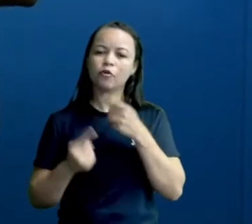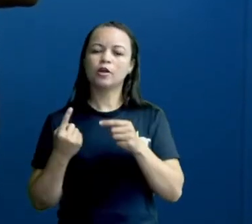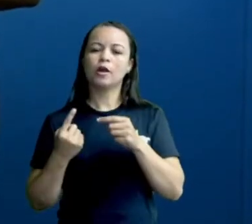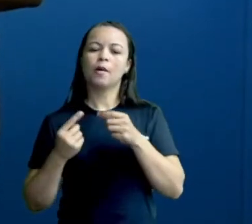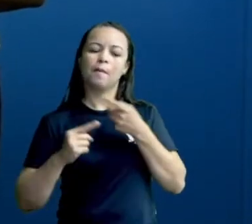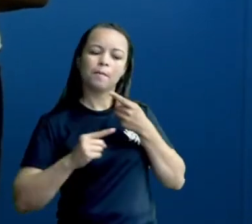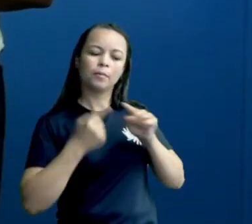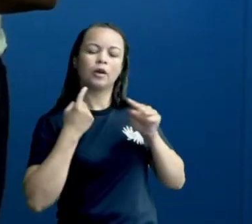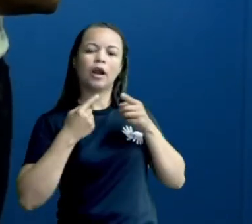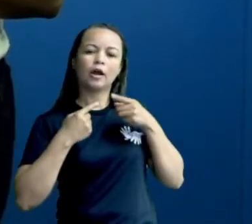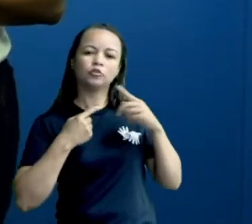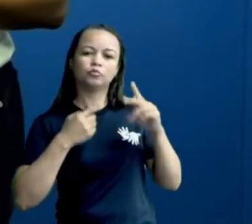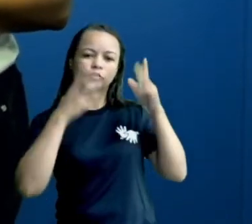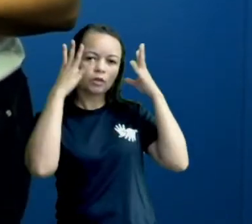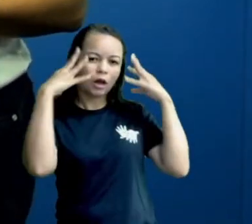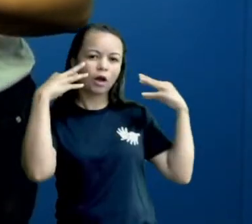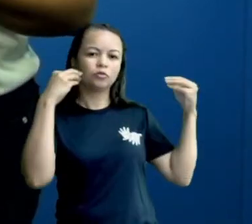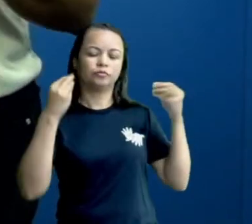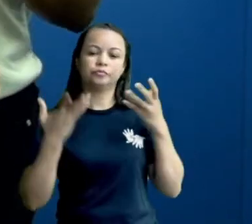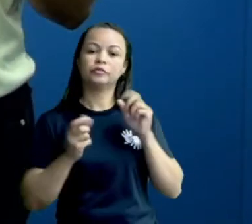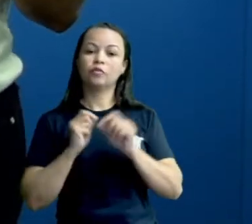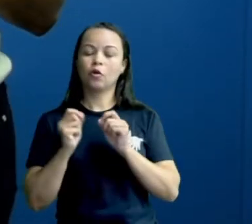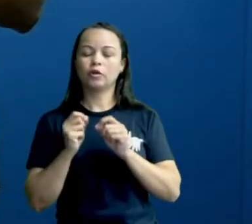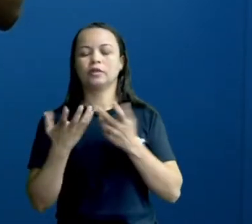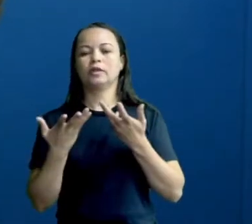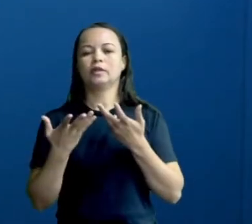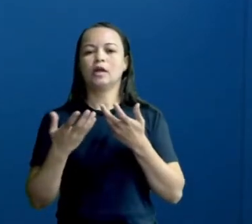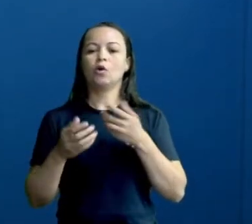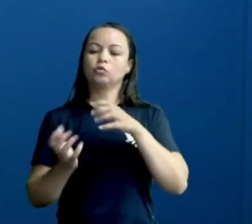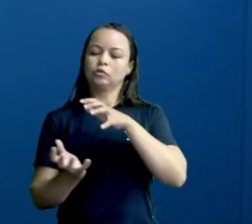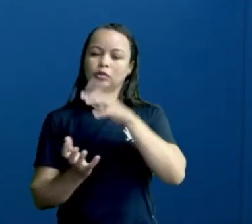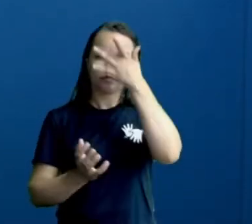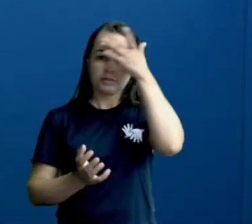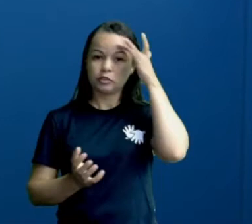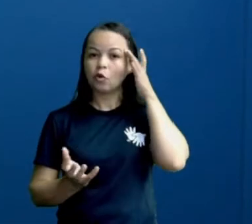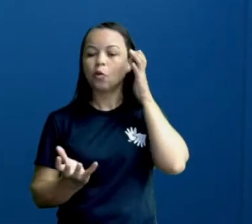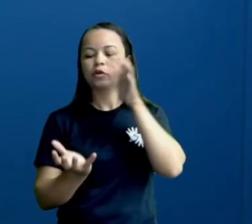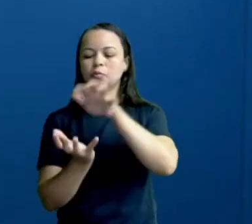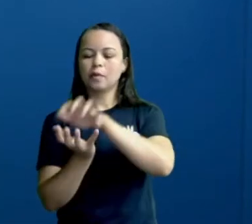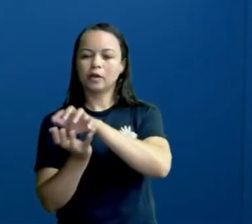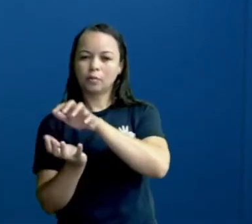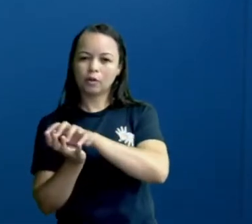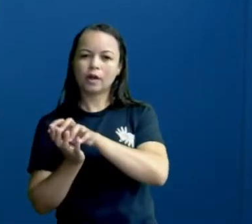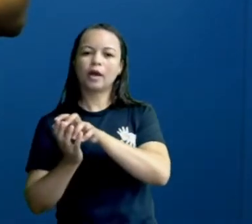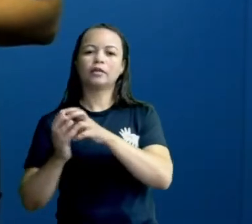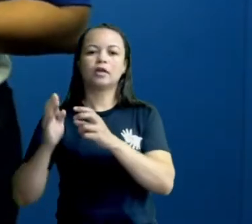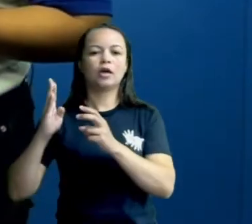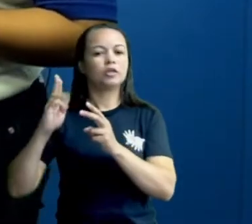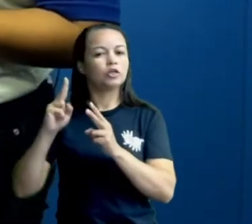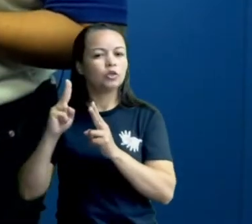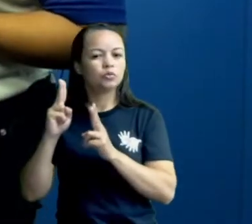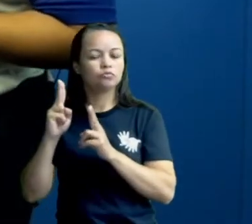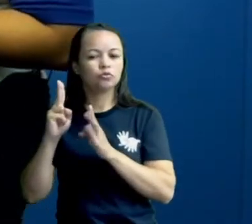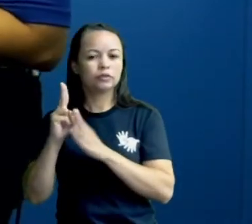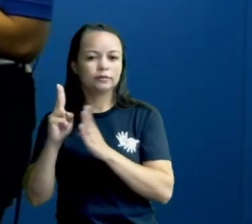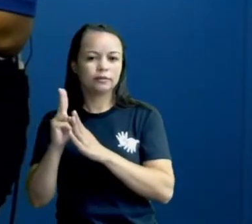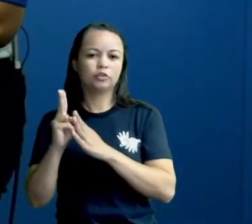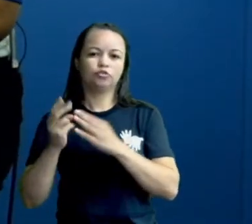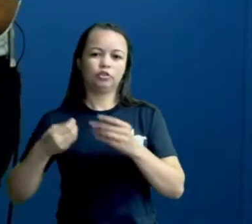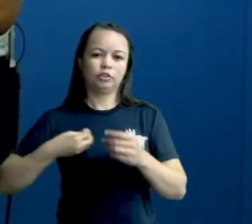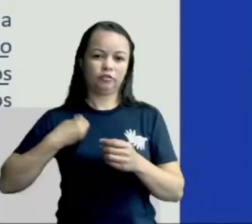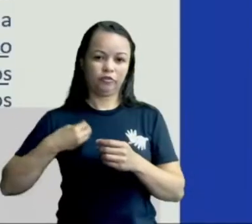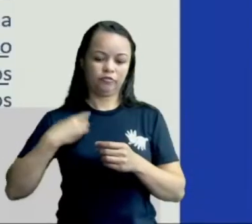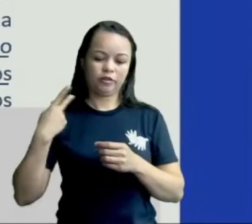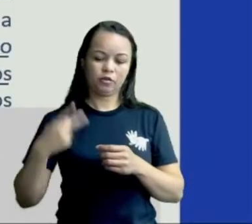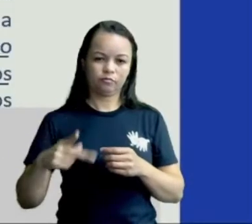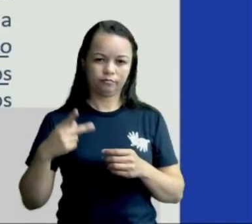lutou nessa batalha não foram só os portugueses, foram também os pernambucanos e os índios que já moravam aqui.